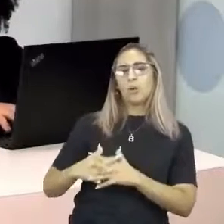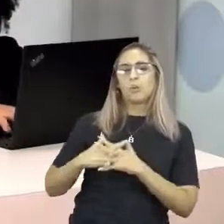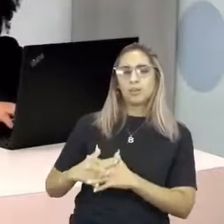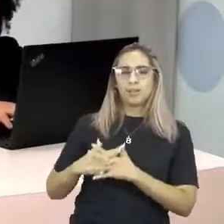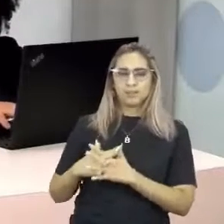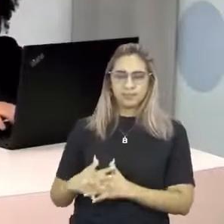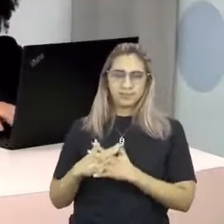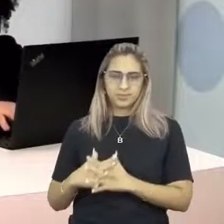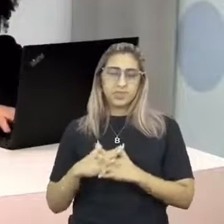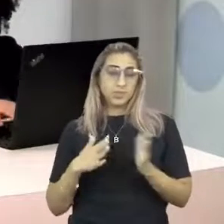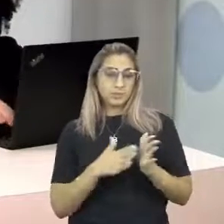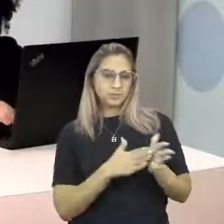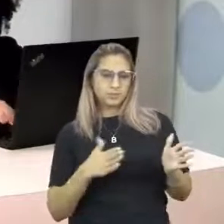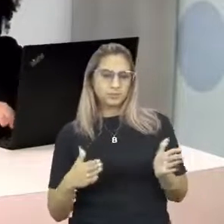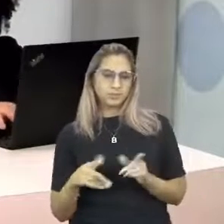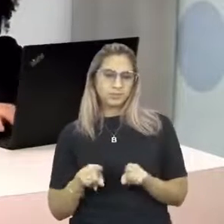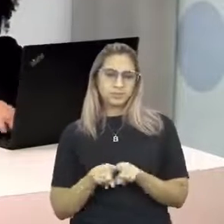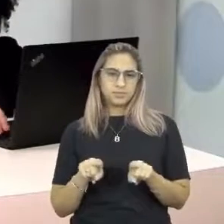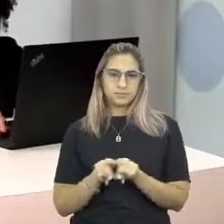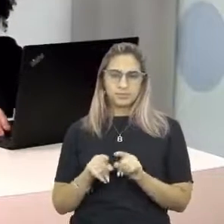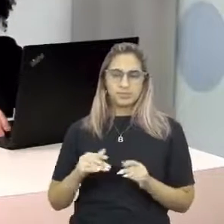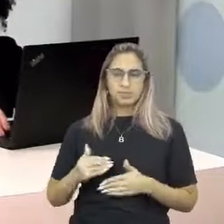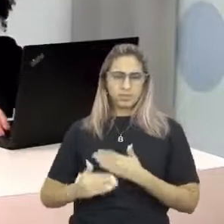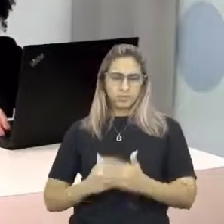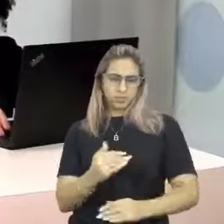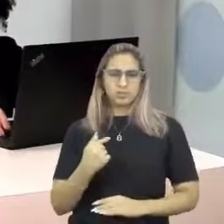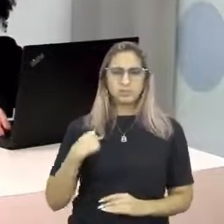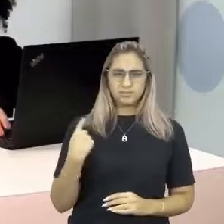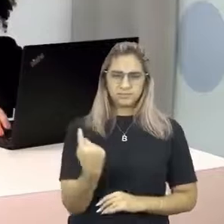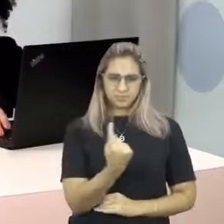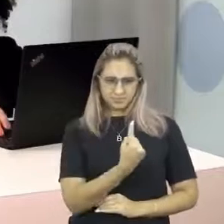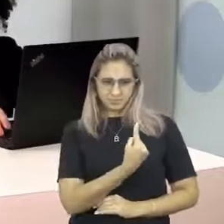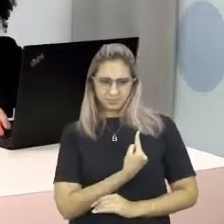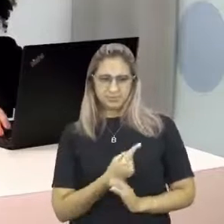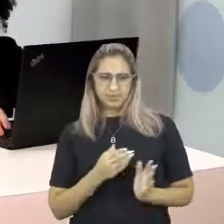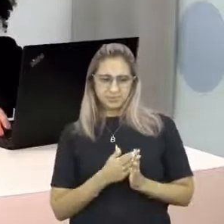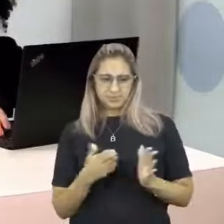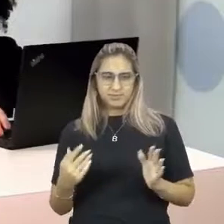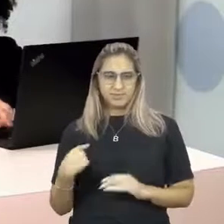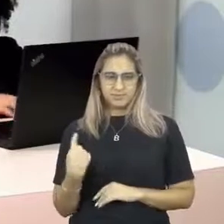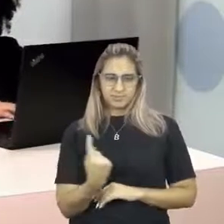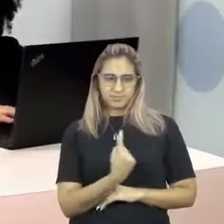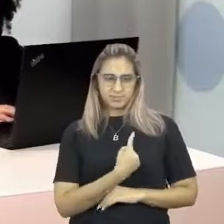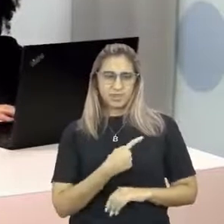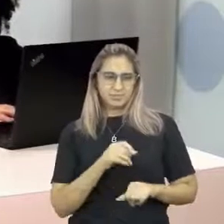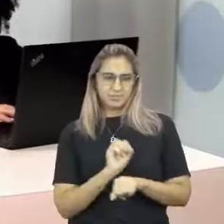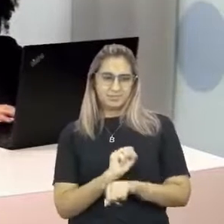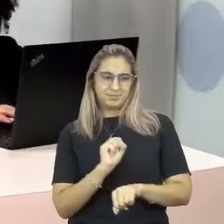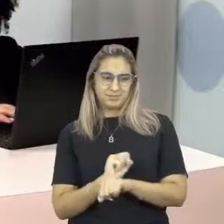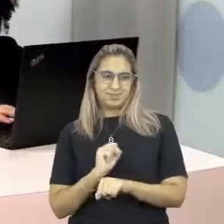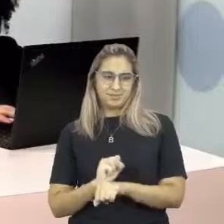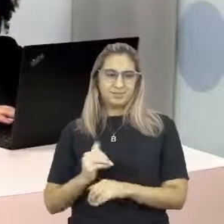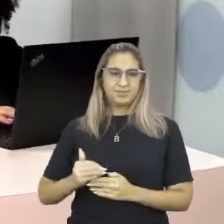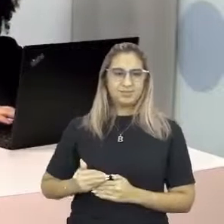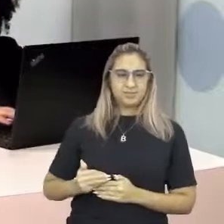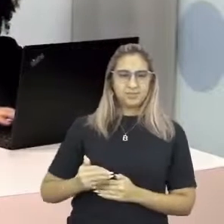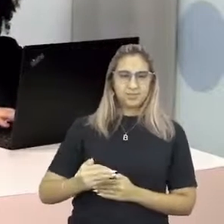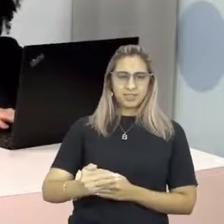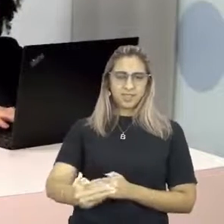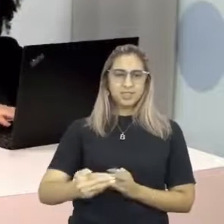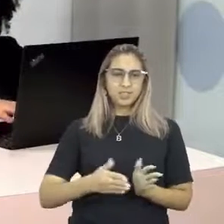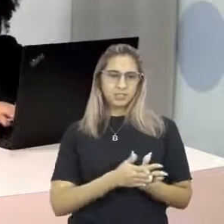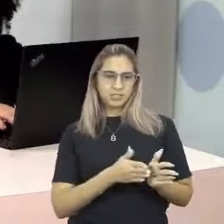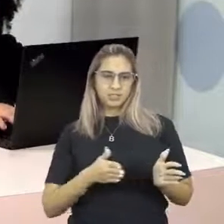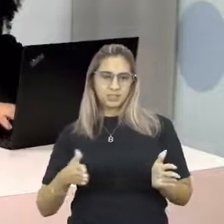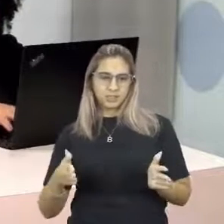não é um processo enorme, é um processo pequeno, só que você precisa se atentar a cada